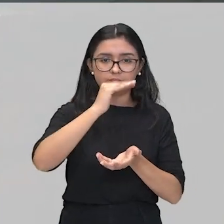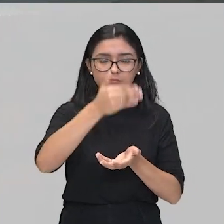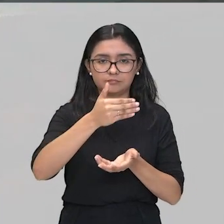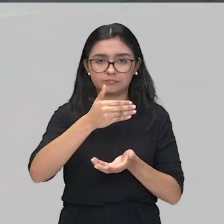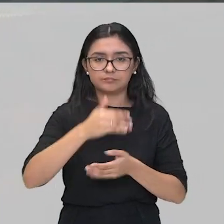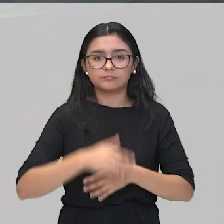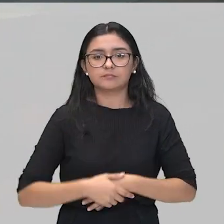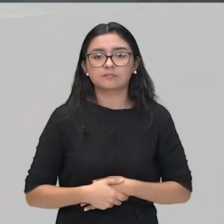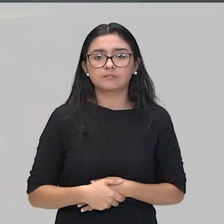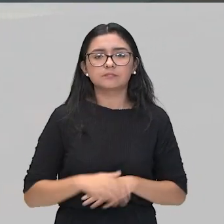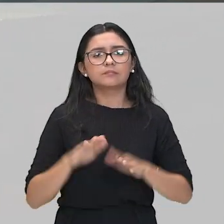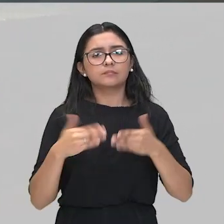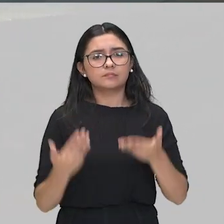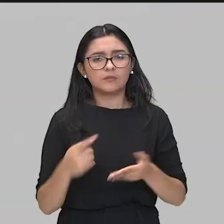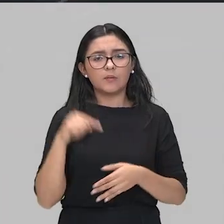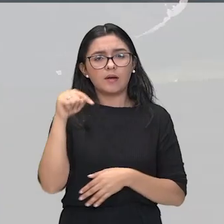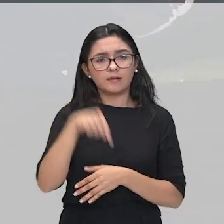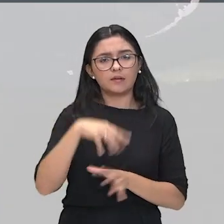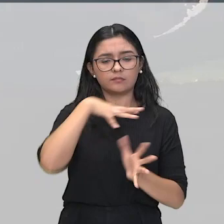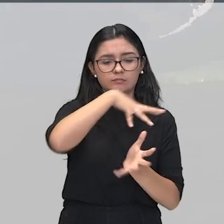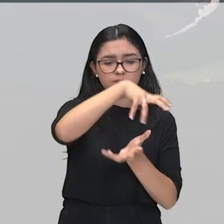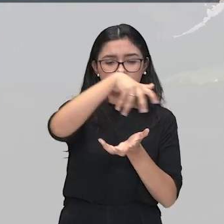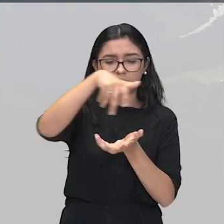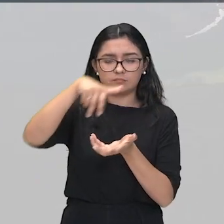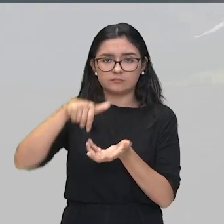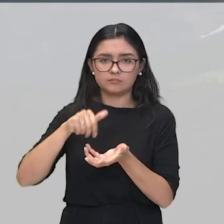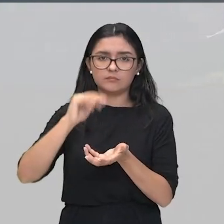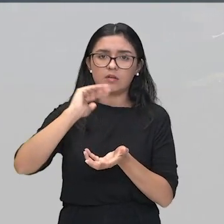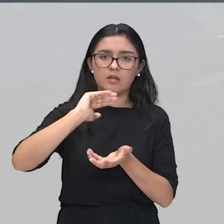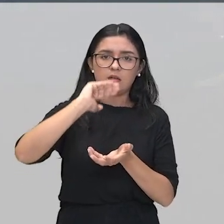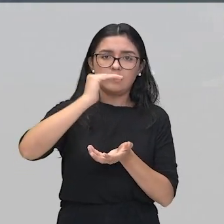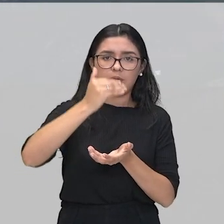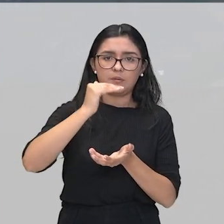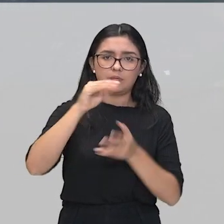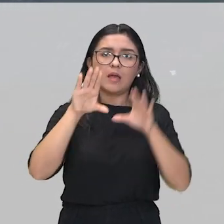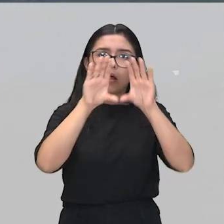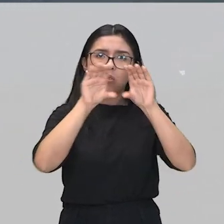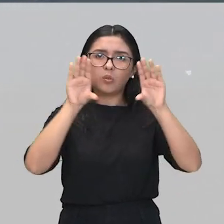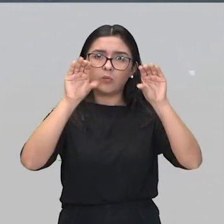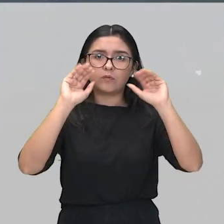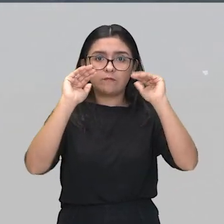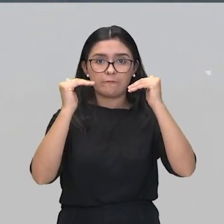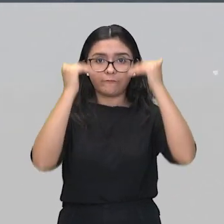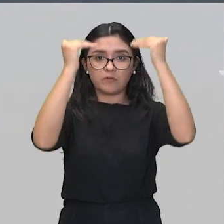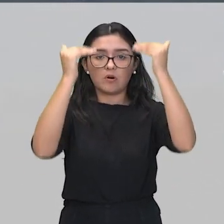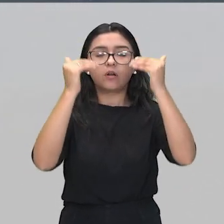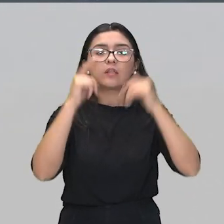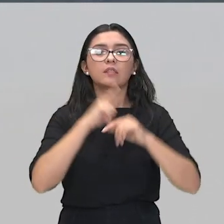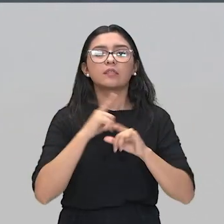Terra, que é onde você pisa, e lá depois das nuvens, existe aquilo que nós chamamos de